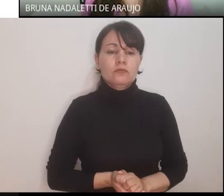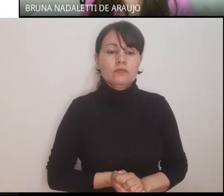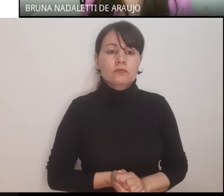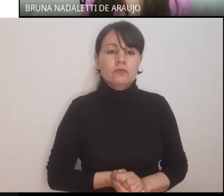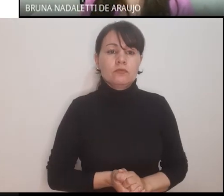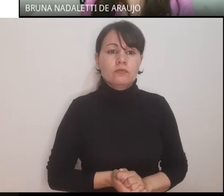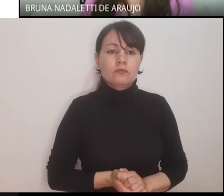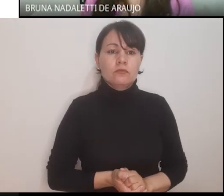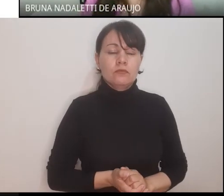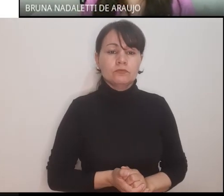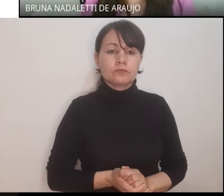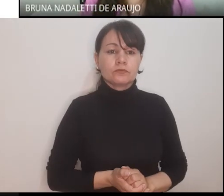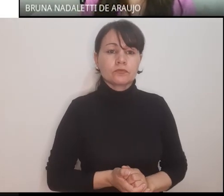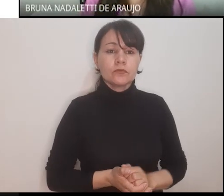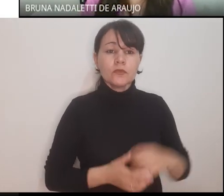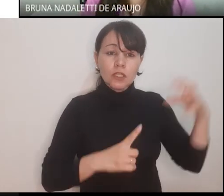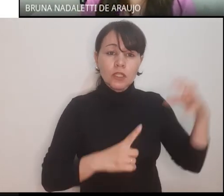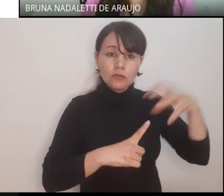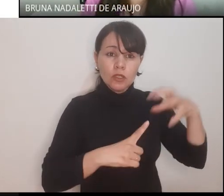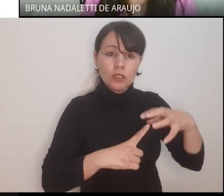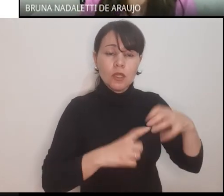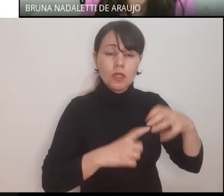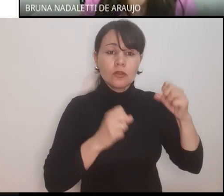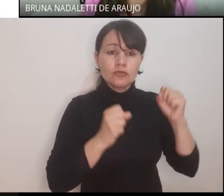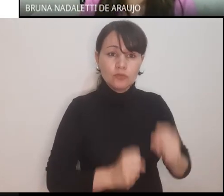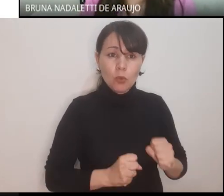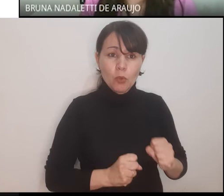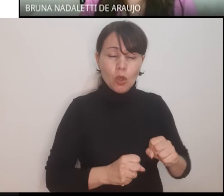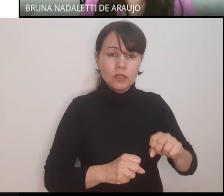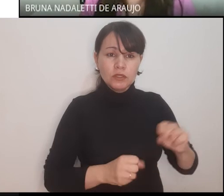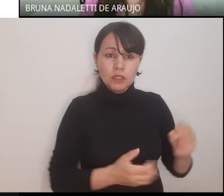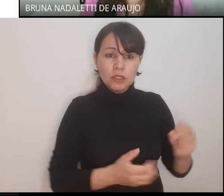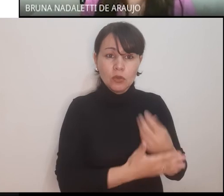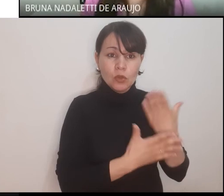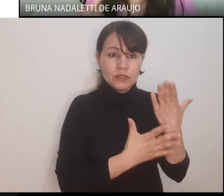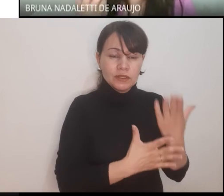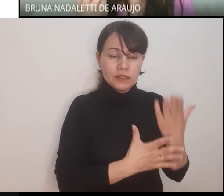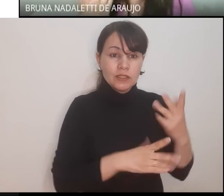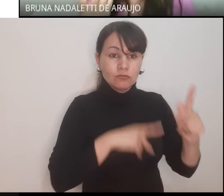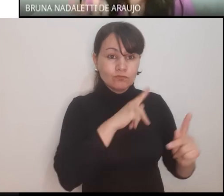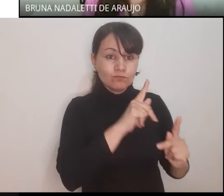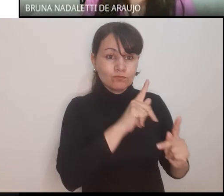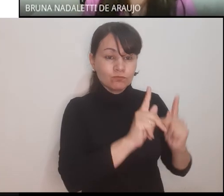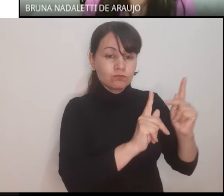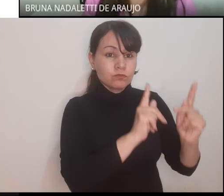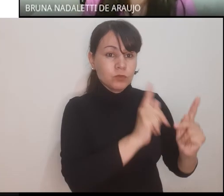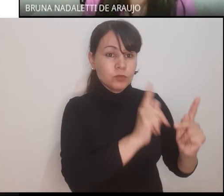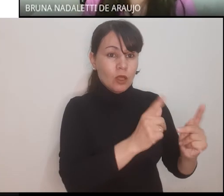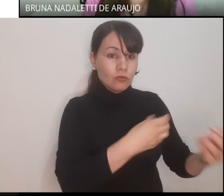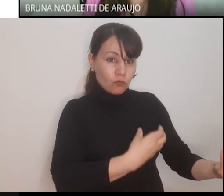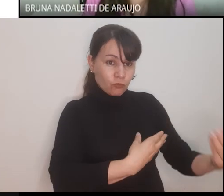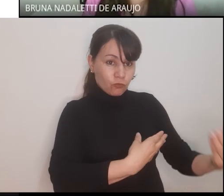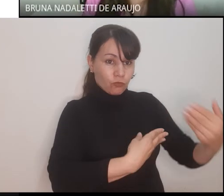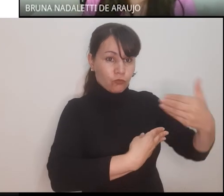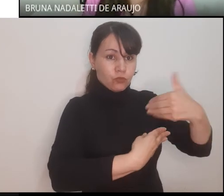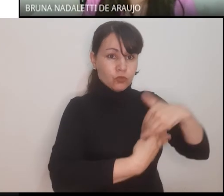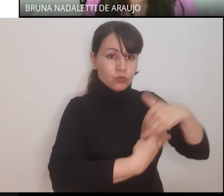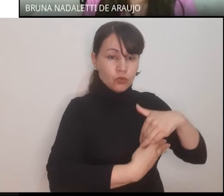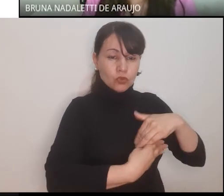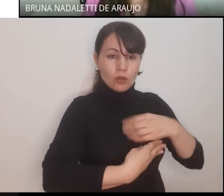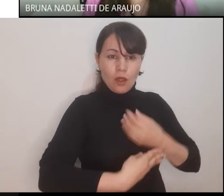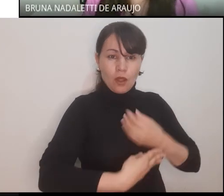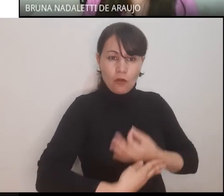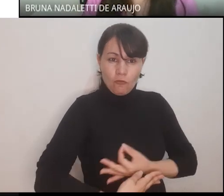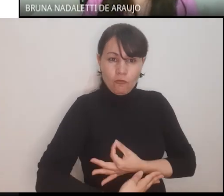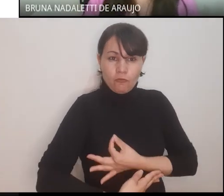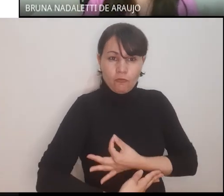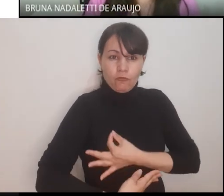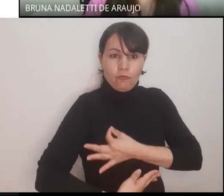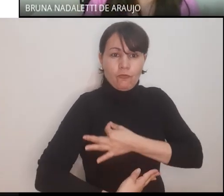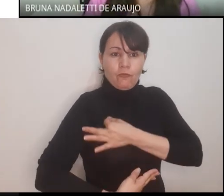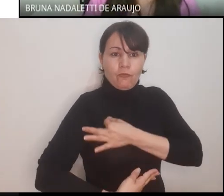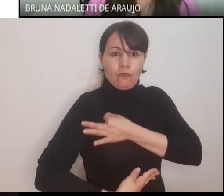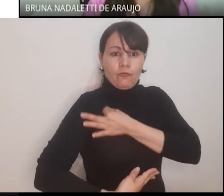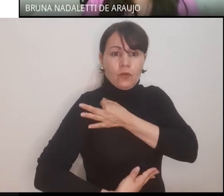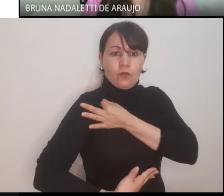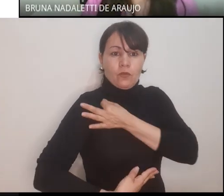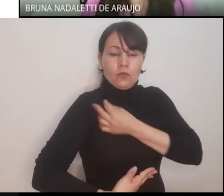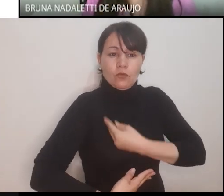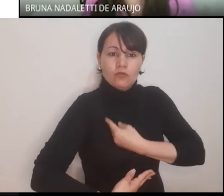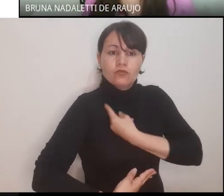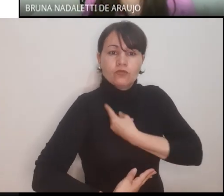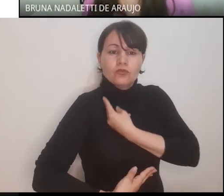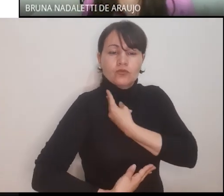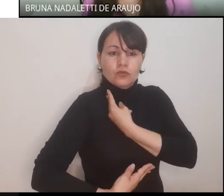Eventos adversos podem ocorrer também no processo de inserção do fio guia, como as